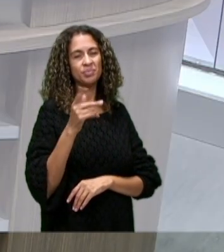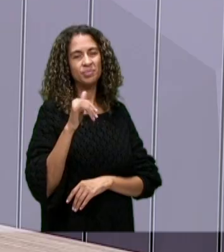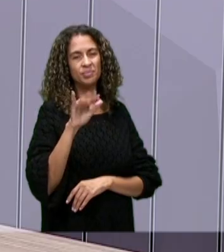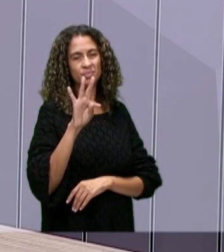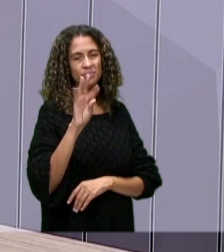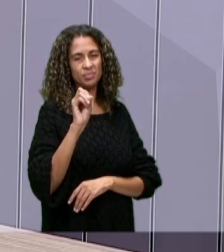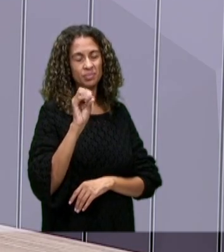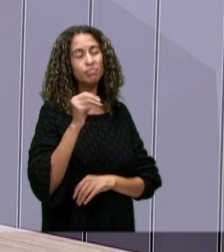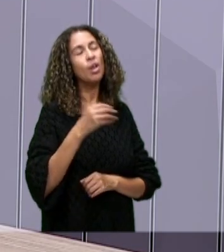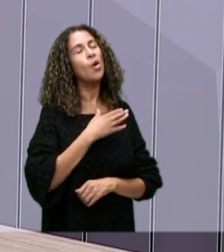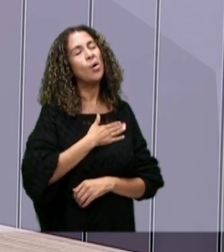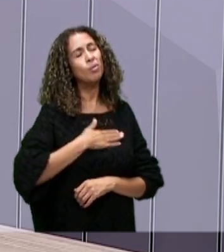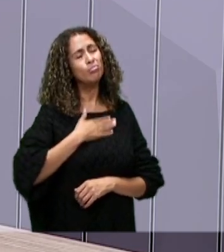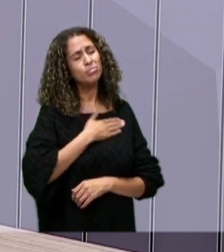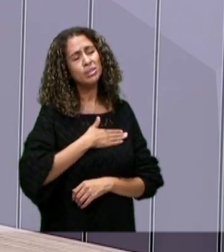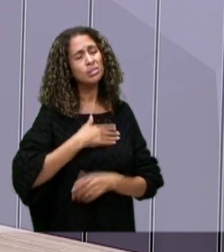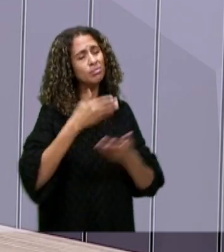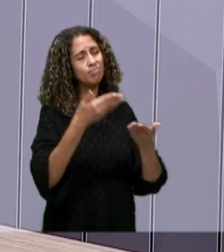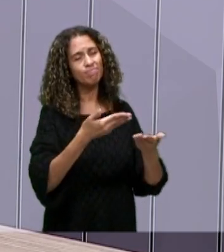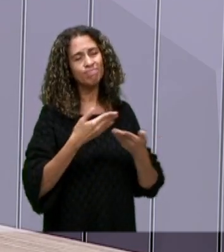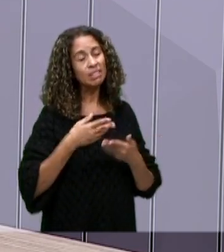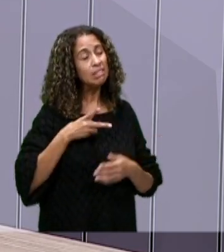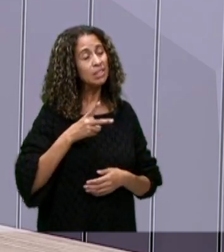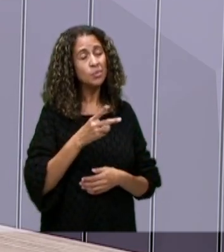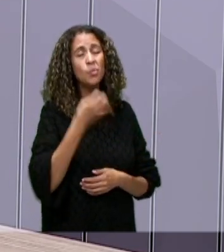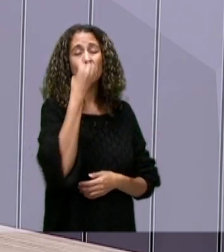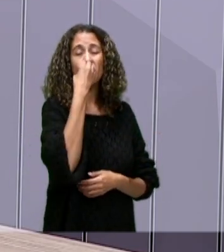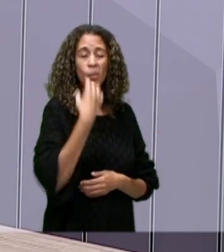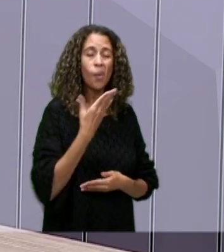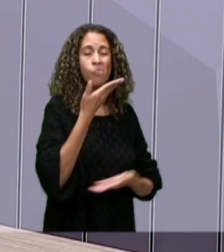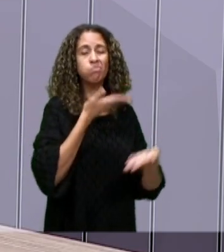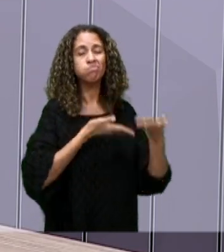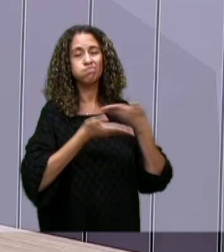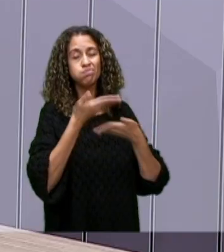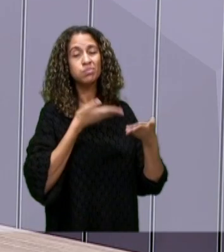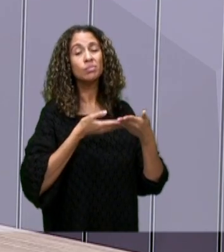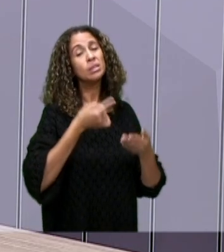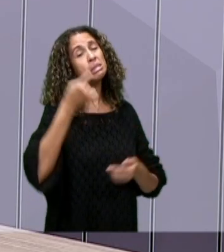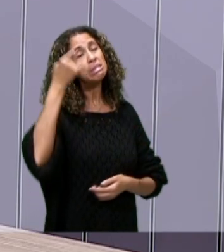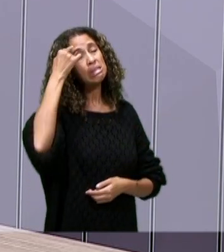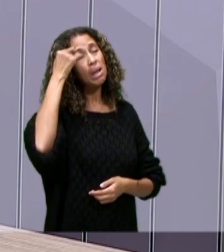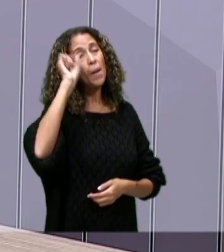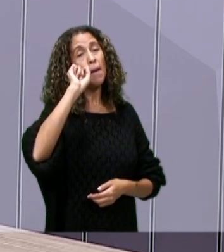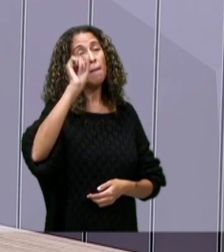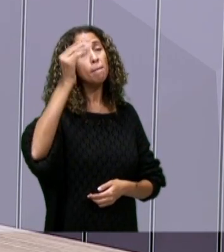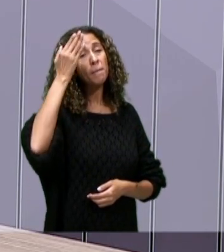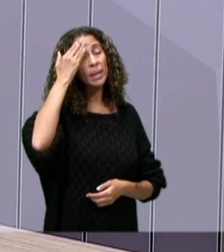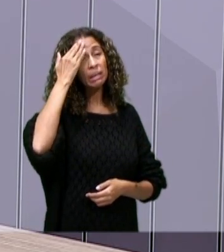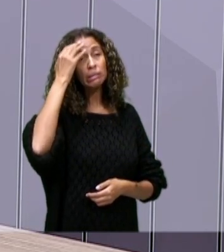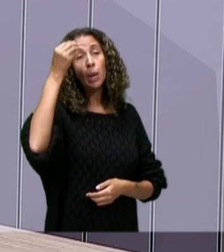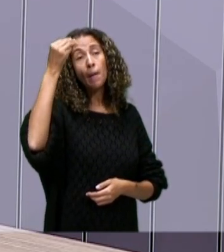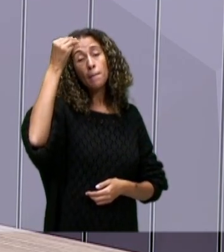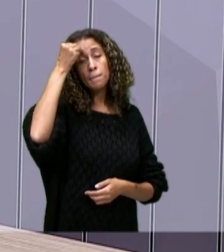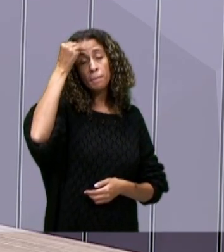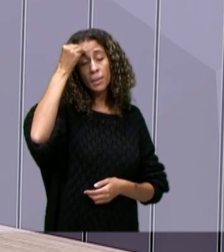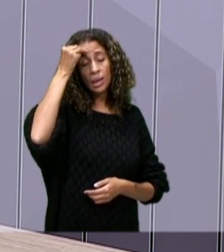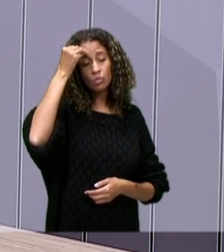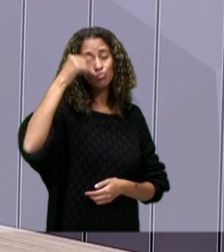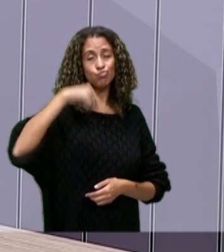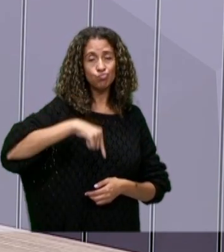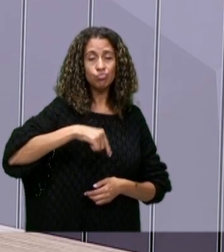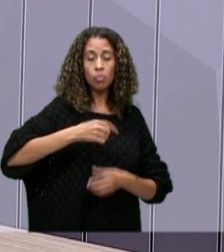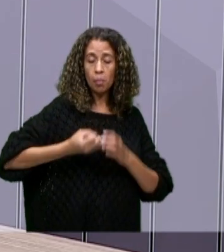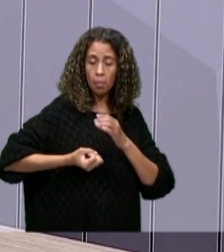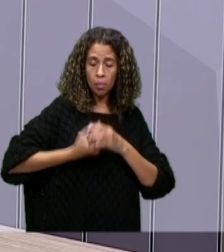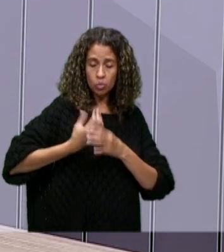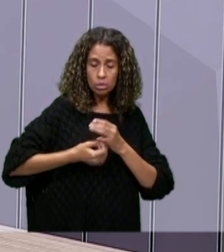Rômulo, é sempre um prazer te receber aqui. É sempre muito bom saber que tem mentes. A gente tem uma